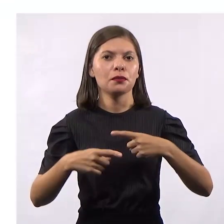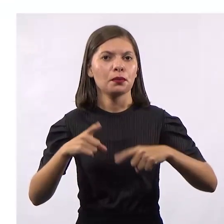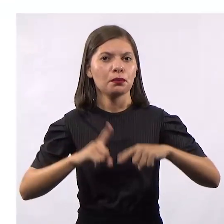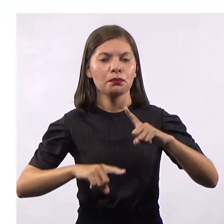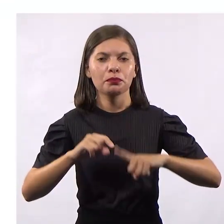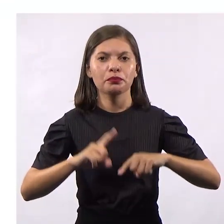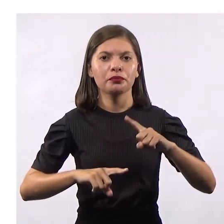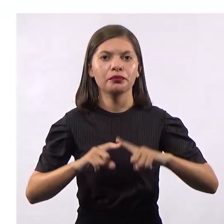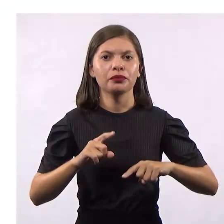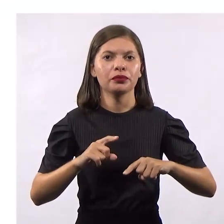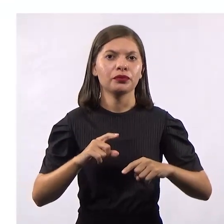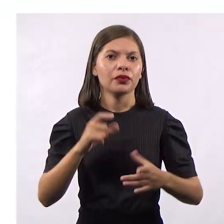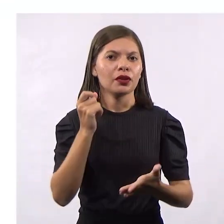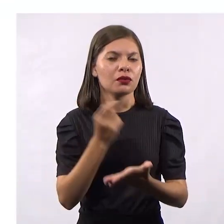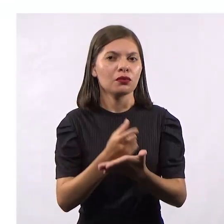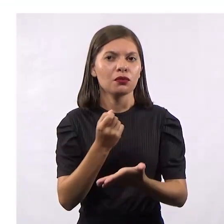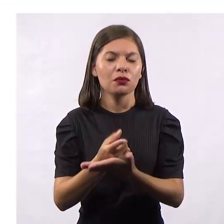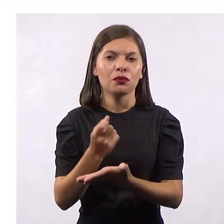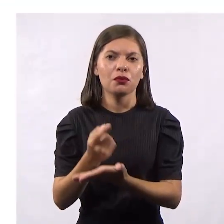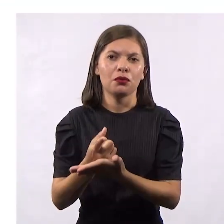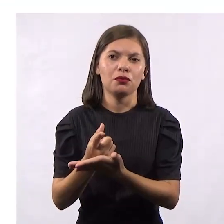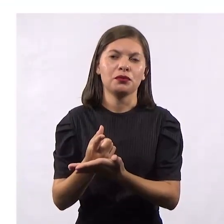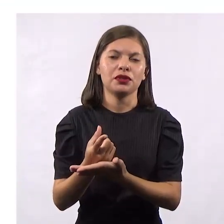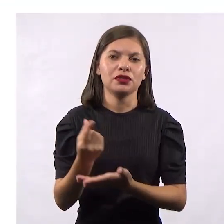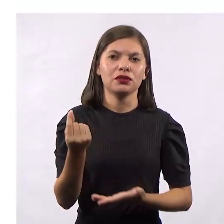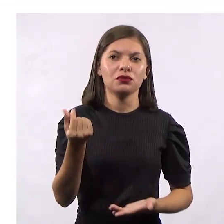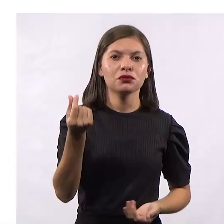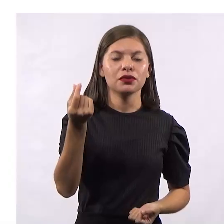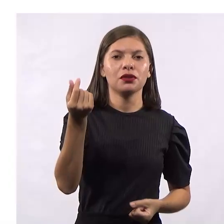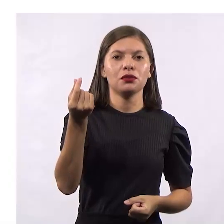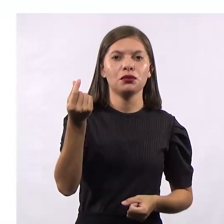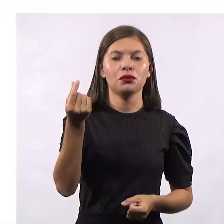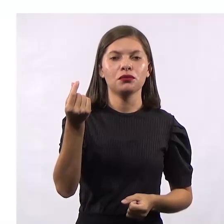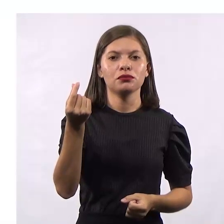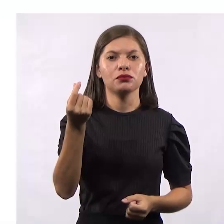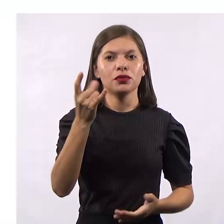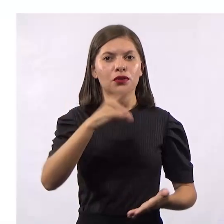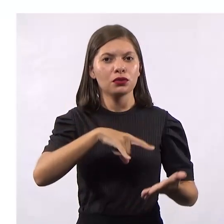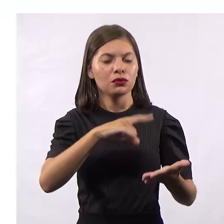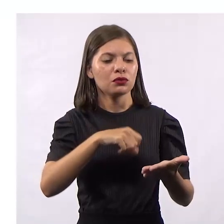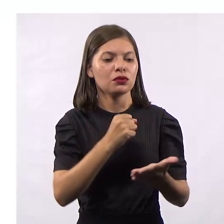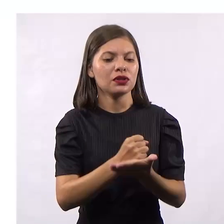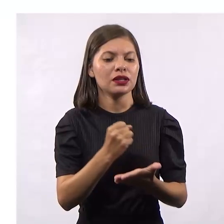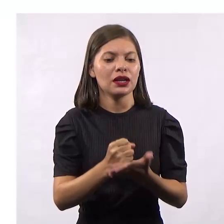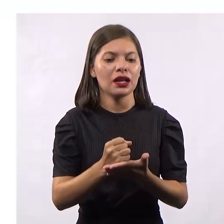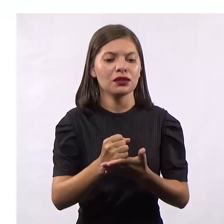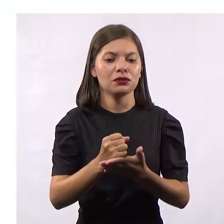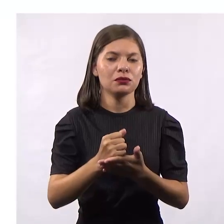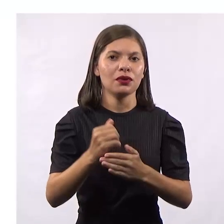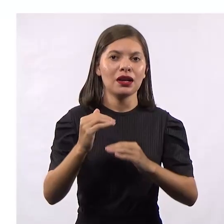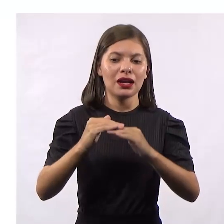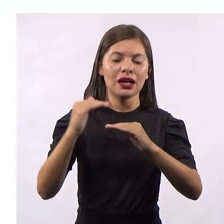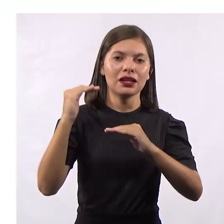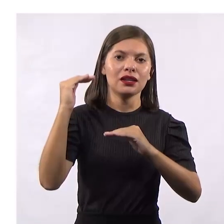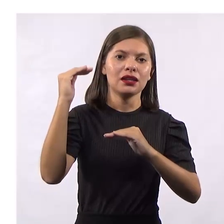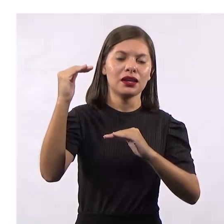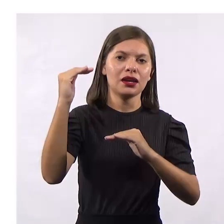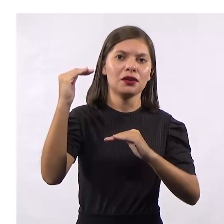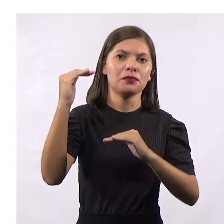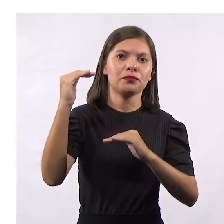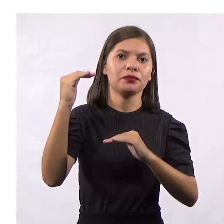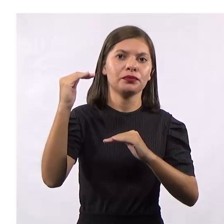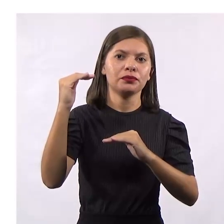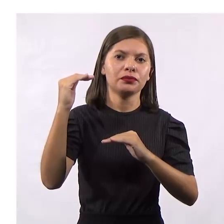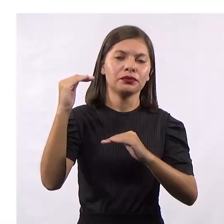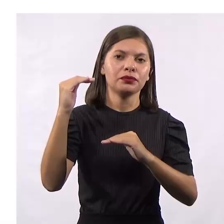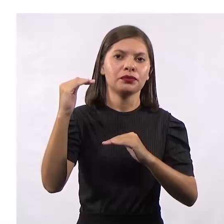de obras, serviços ou compras que acarretem a modificação do valor inicial do contrato, além do limite permitido,